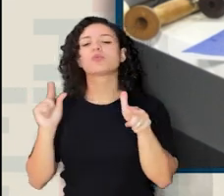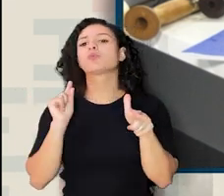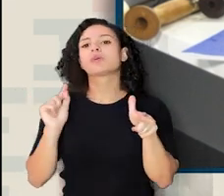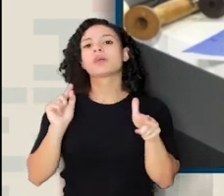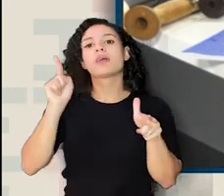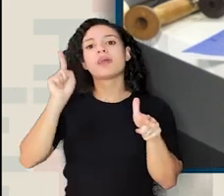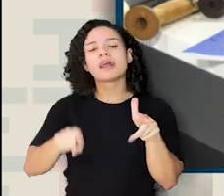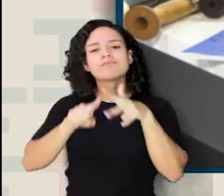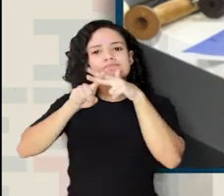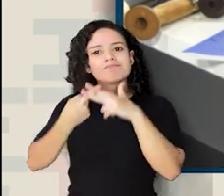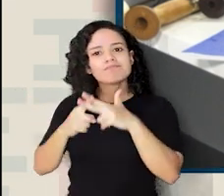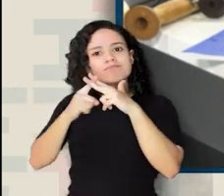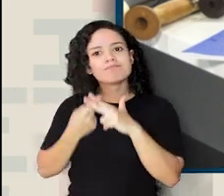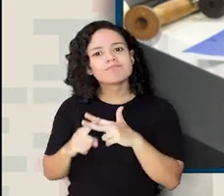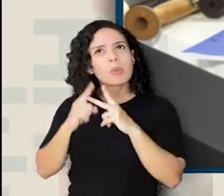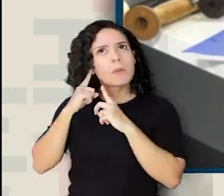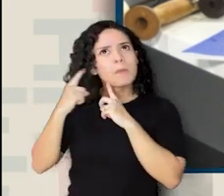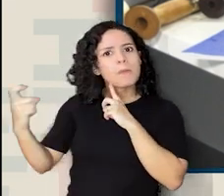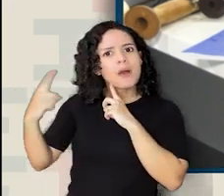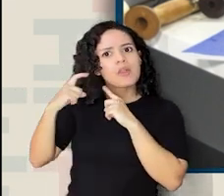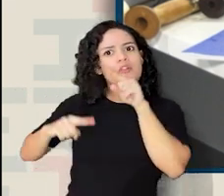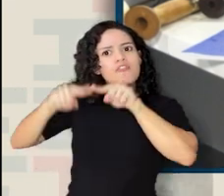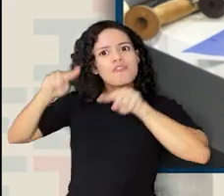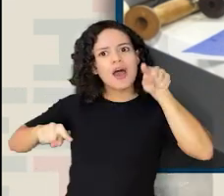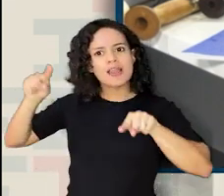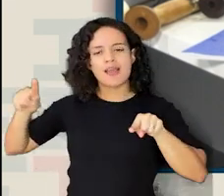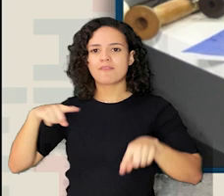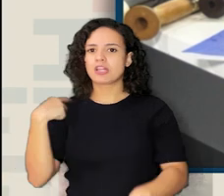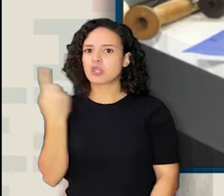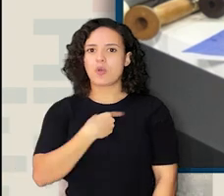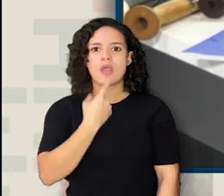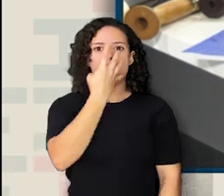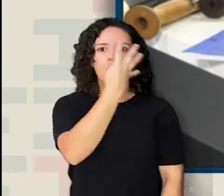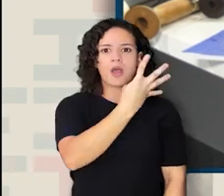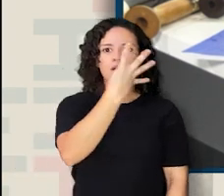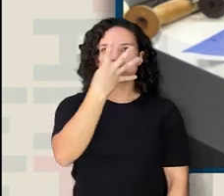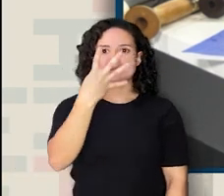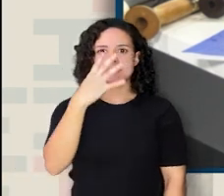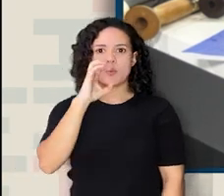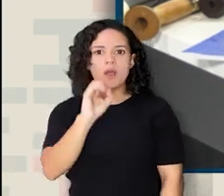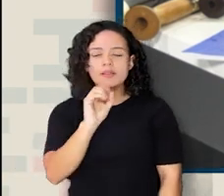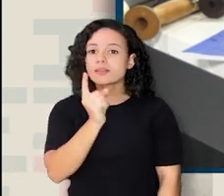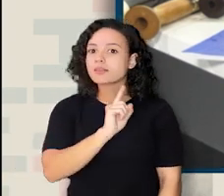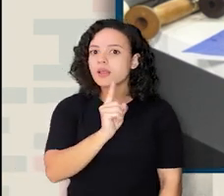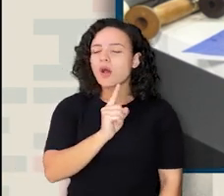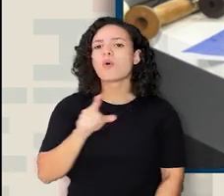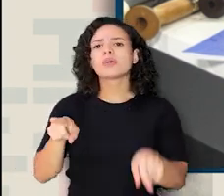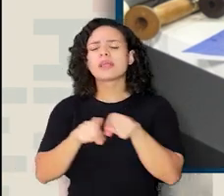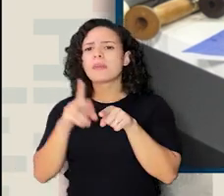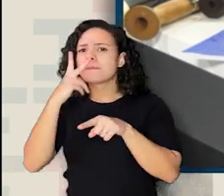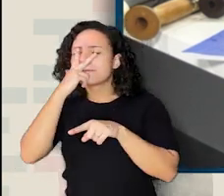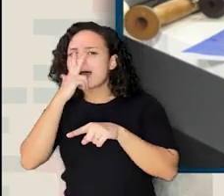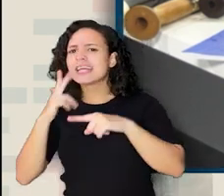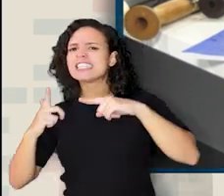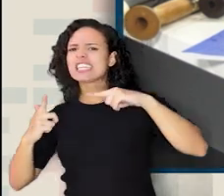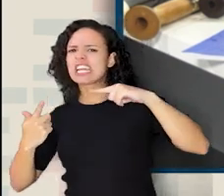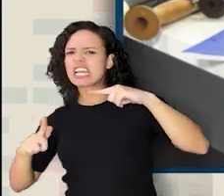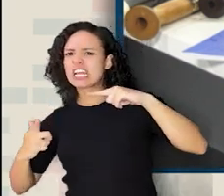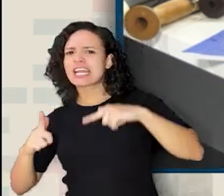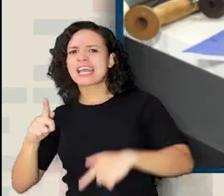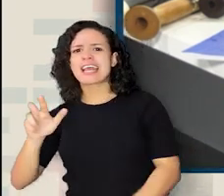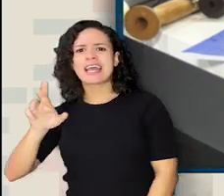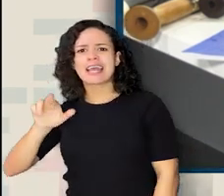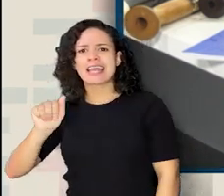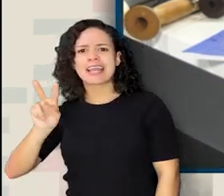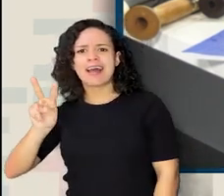né? De que essa afinação, ela variava muito, ela não era como a nossa de 440, e ela era mais puxada